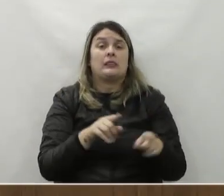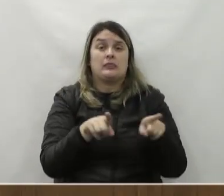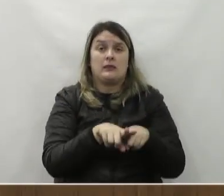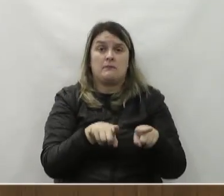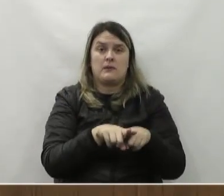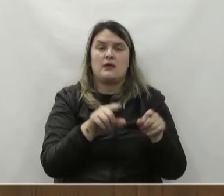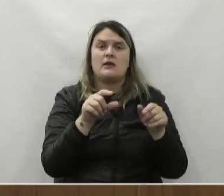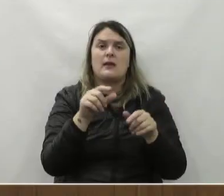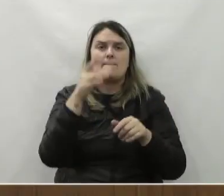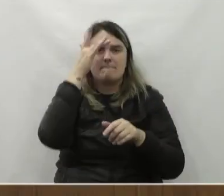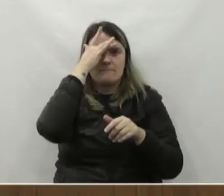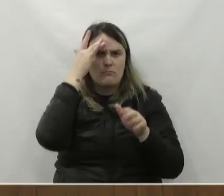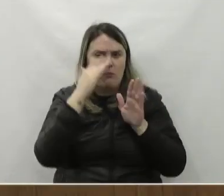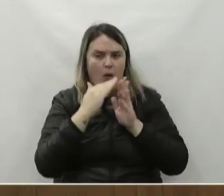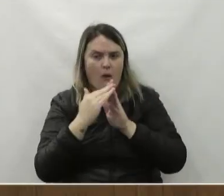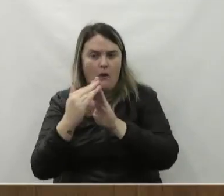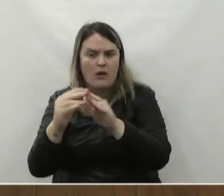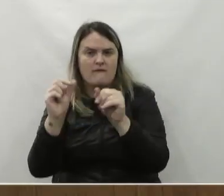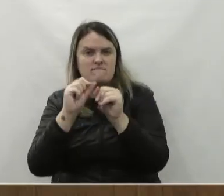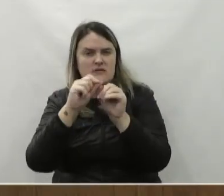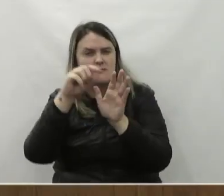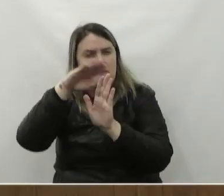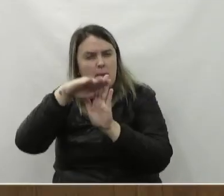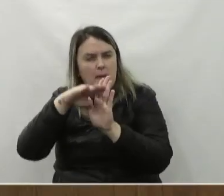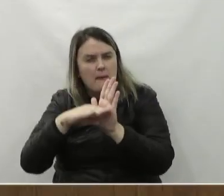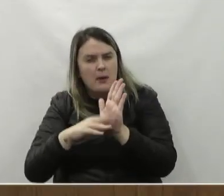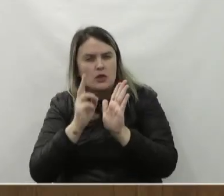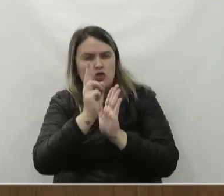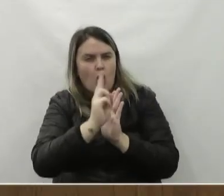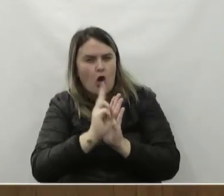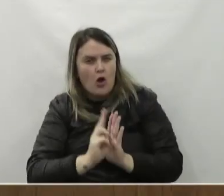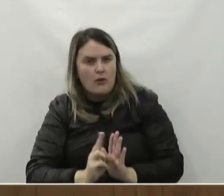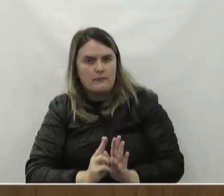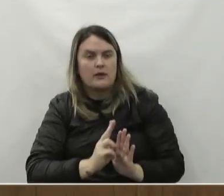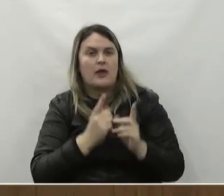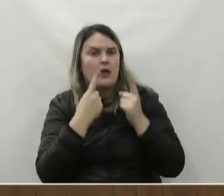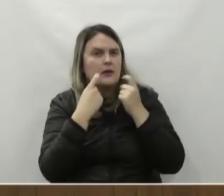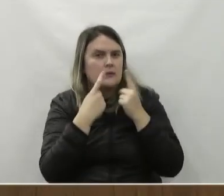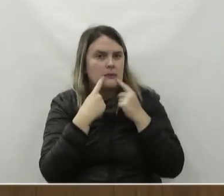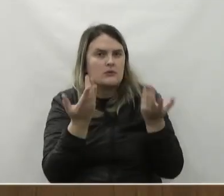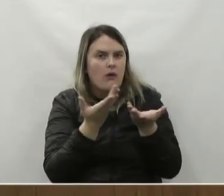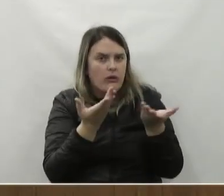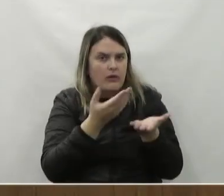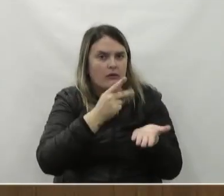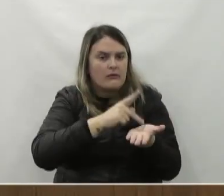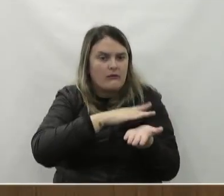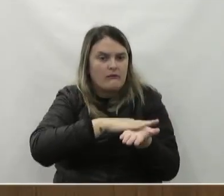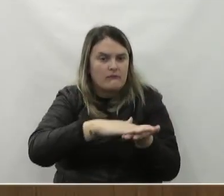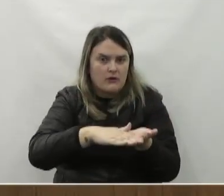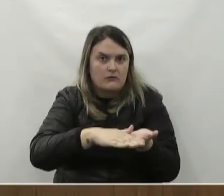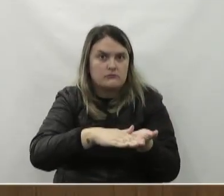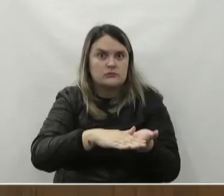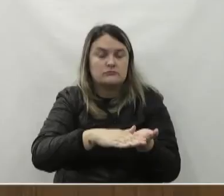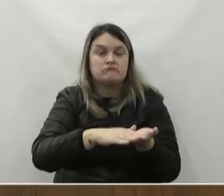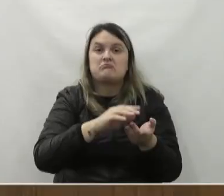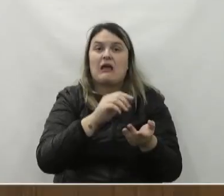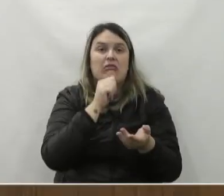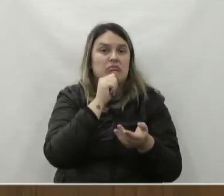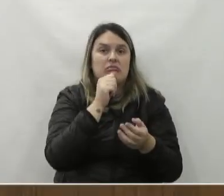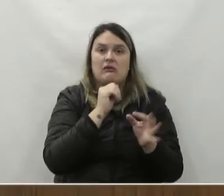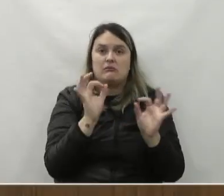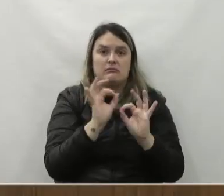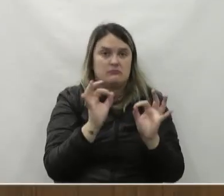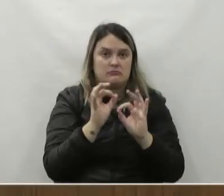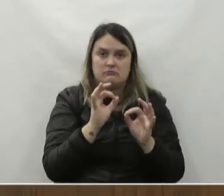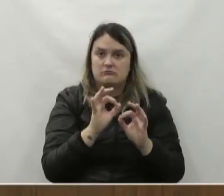com abaixo-assinado, até o momento não houve providências. Em dias de chuva, a rua se torna